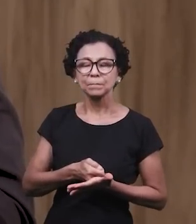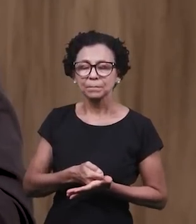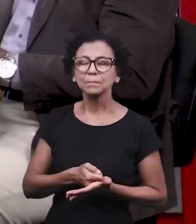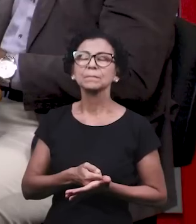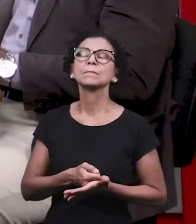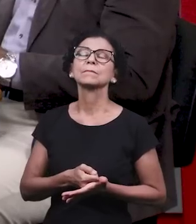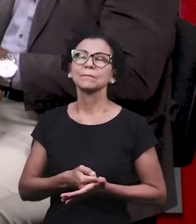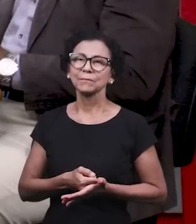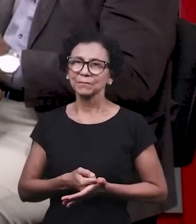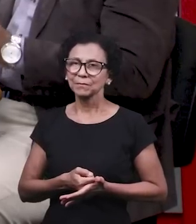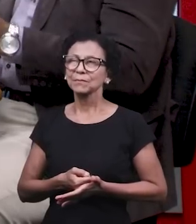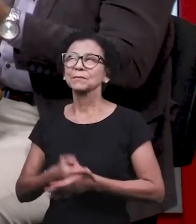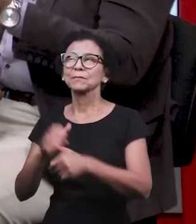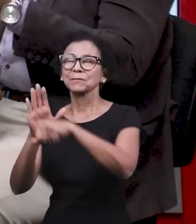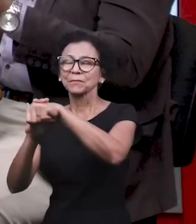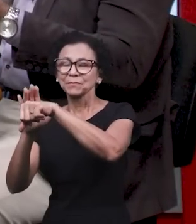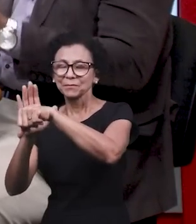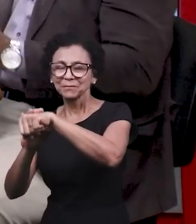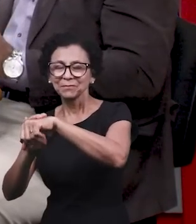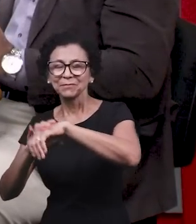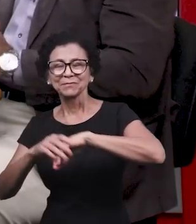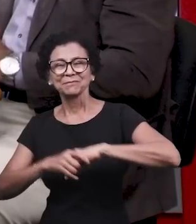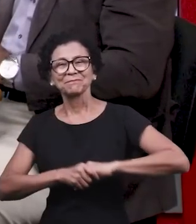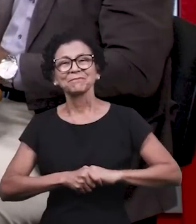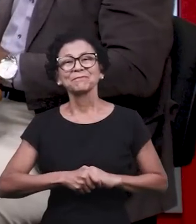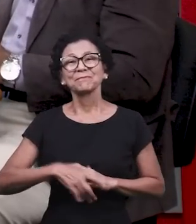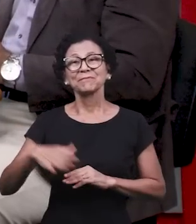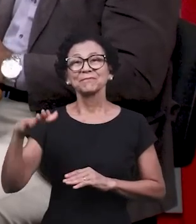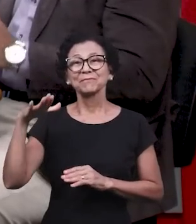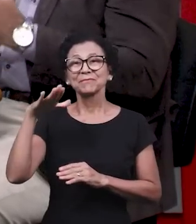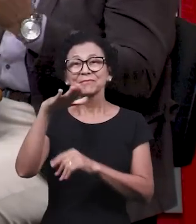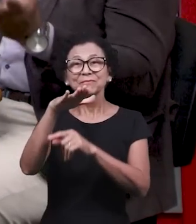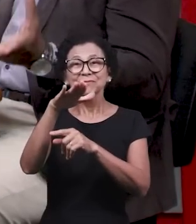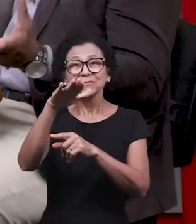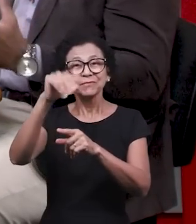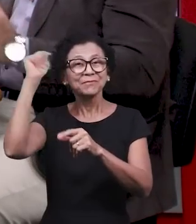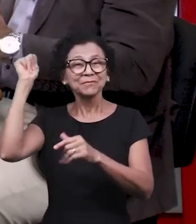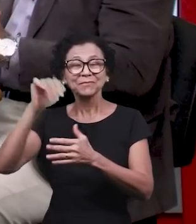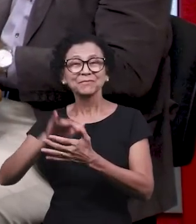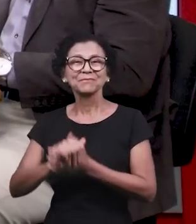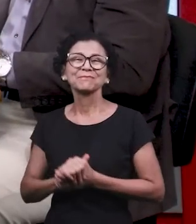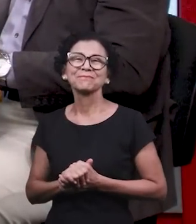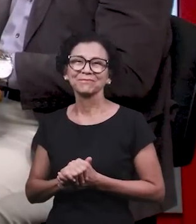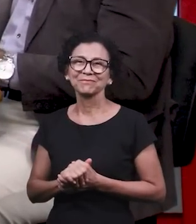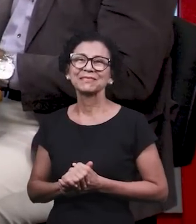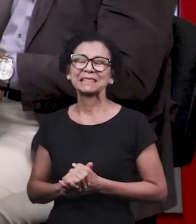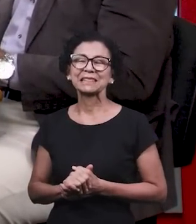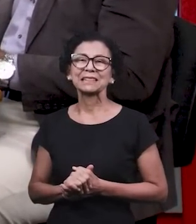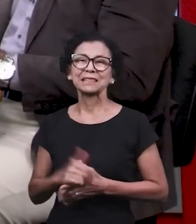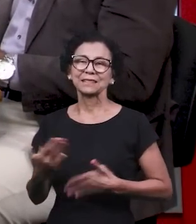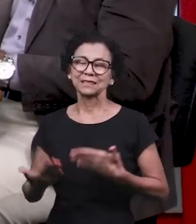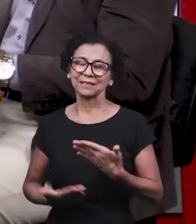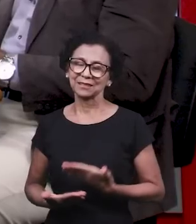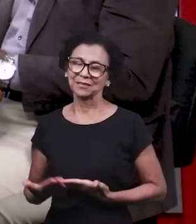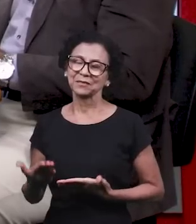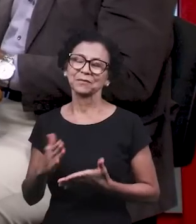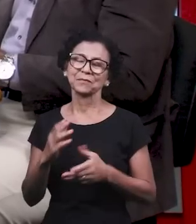que, posteriormente, nós tenhamos Terá e, por fim, então, Abraão, que é um